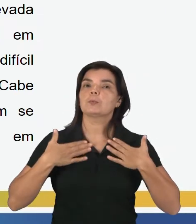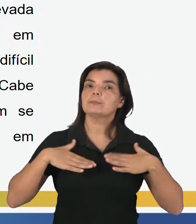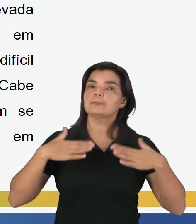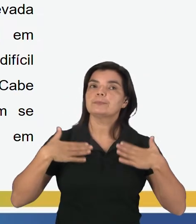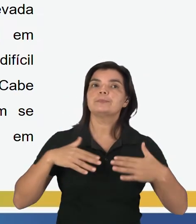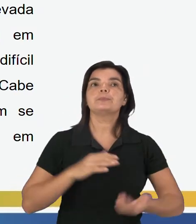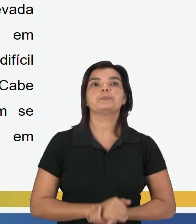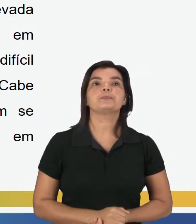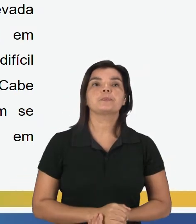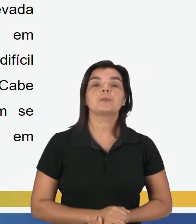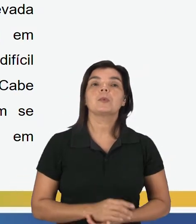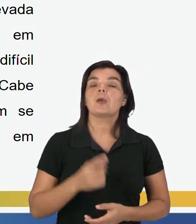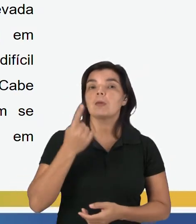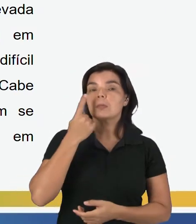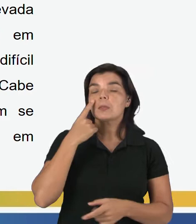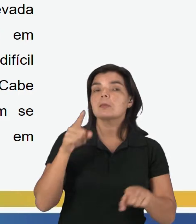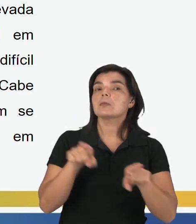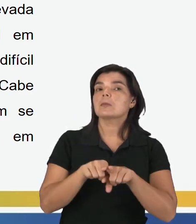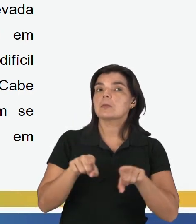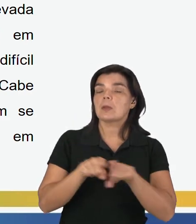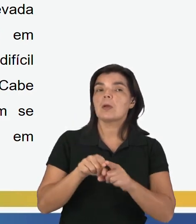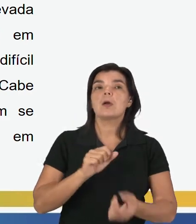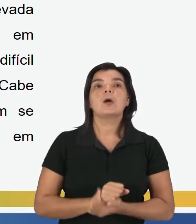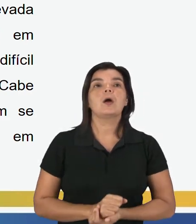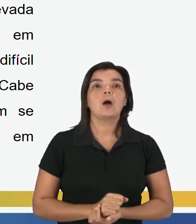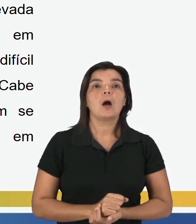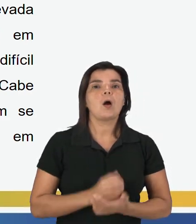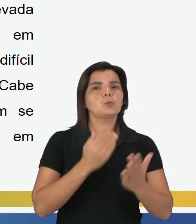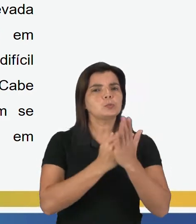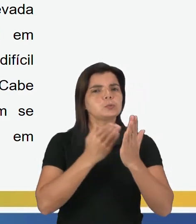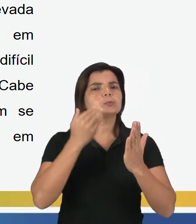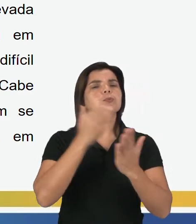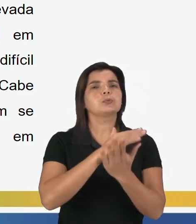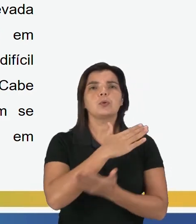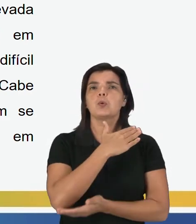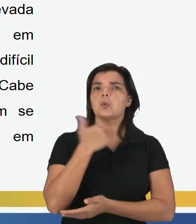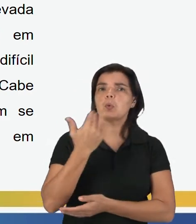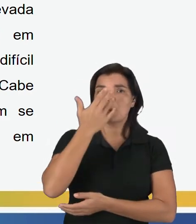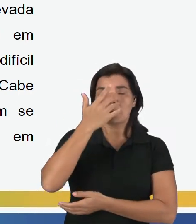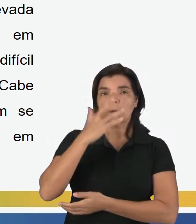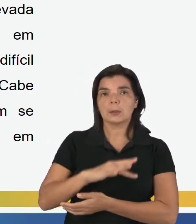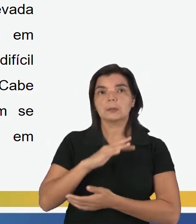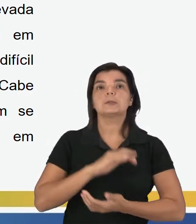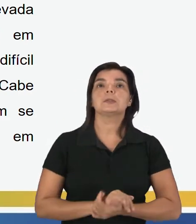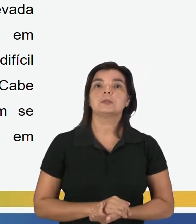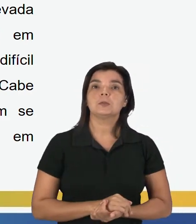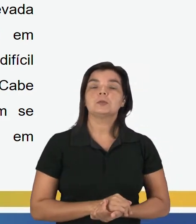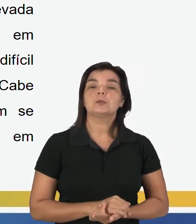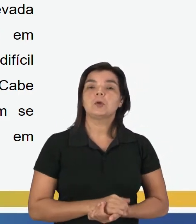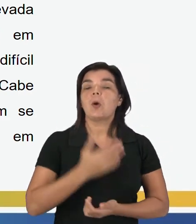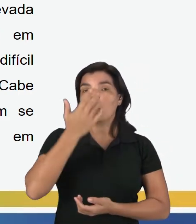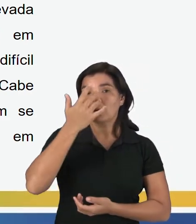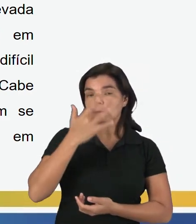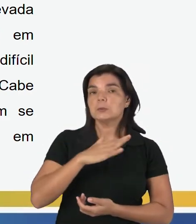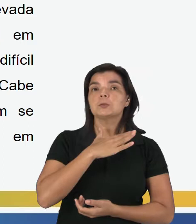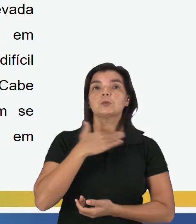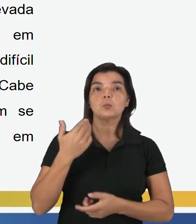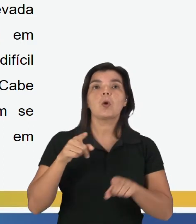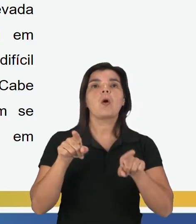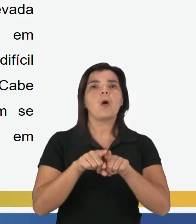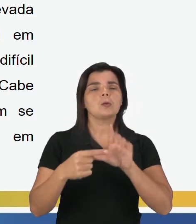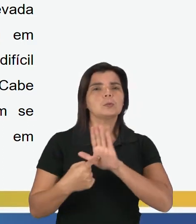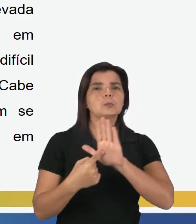calma. E aí nós temos também a elevada taxa de mortalidade infantil. A mortalidade infantil é um